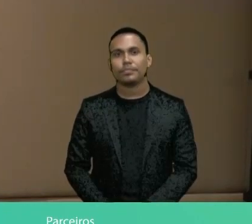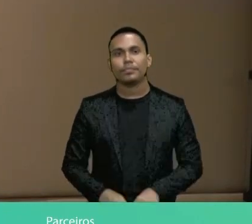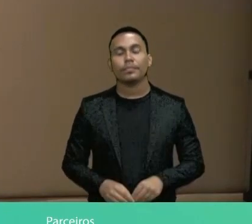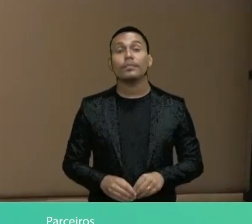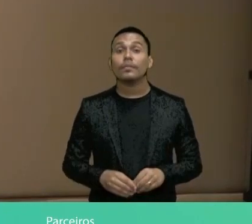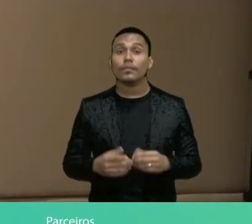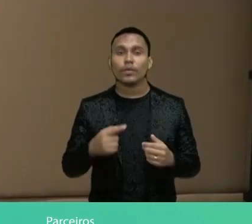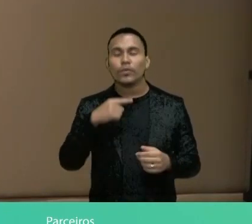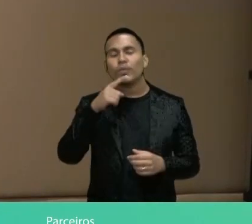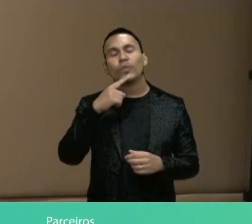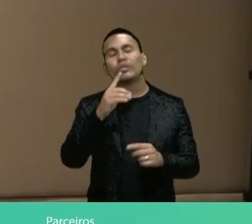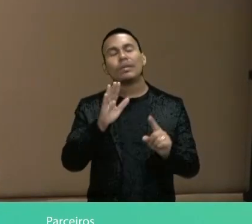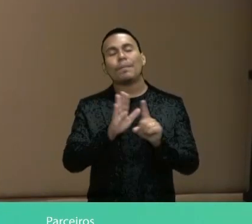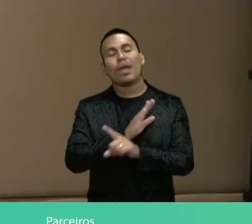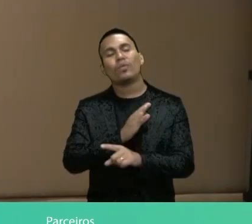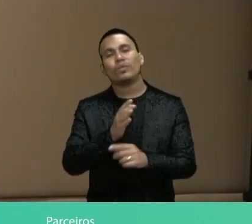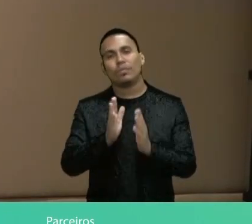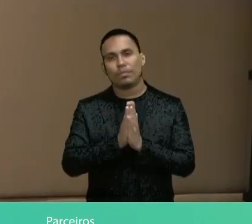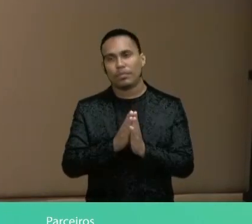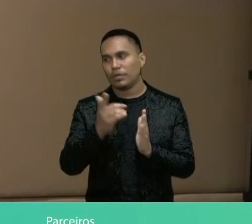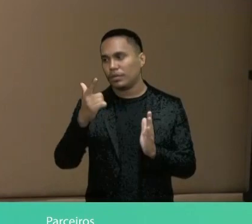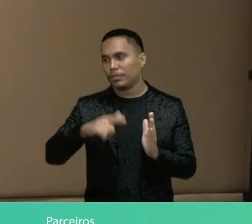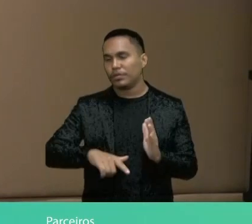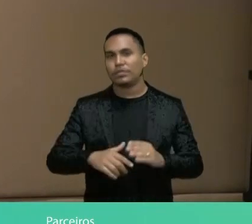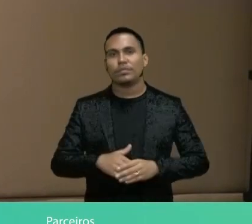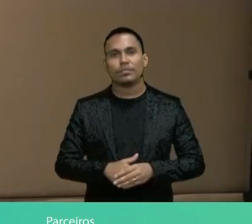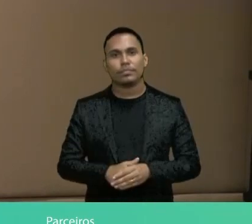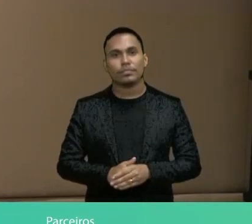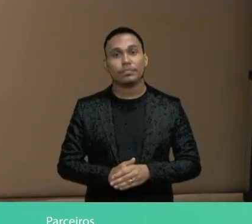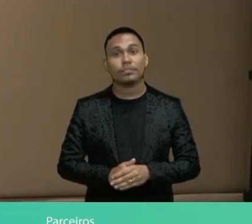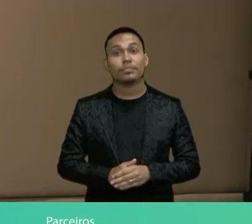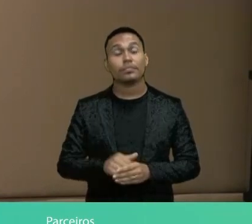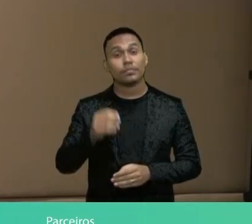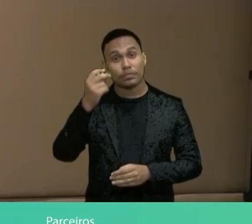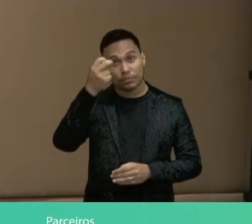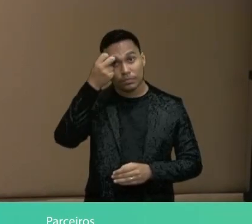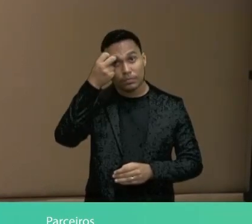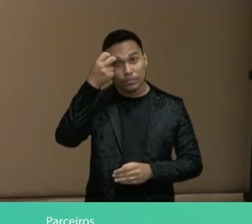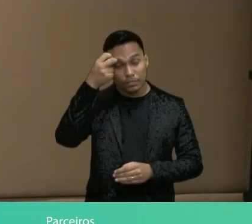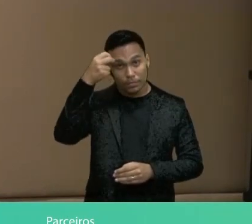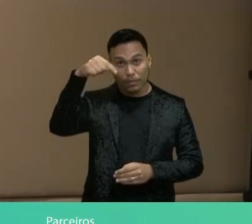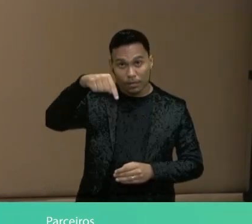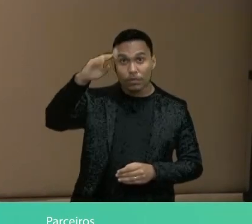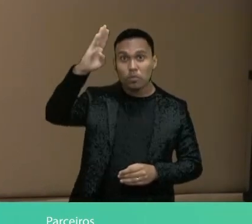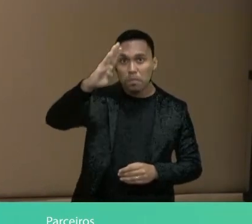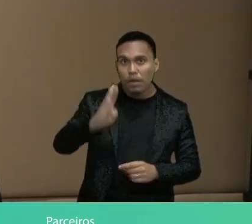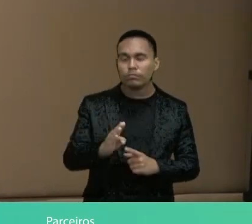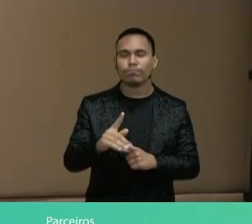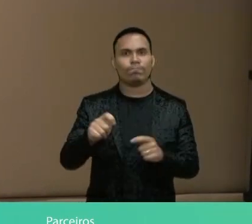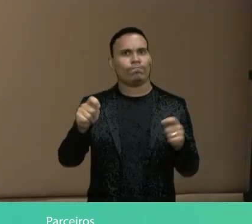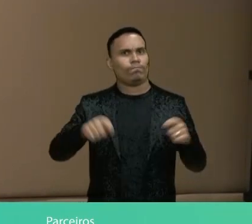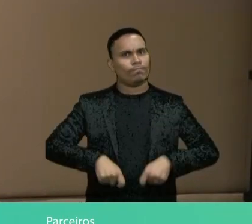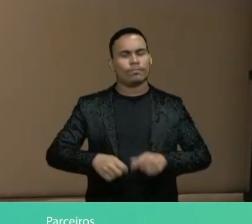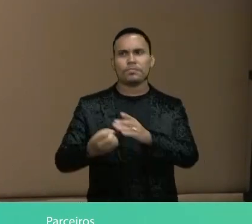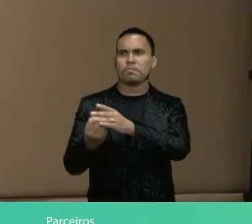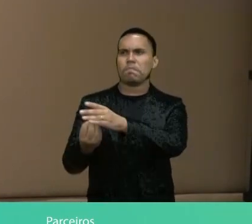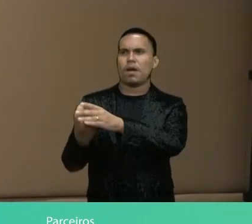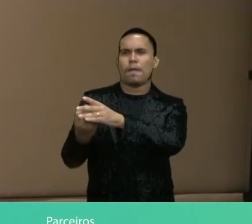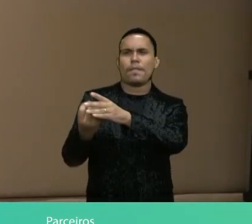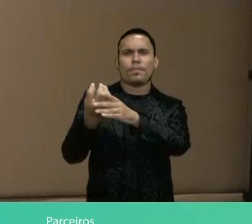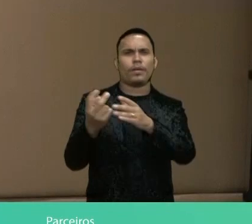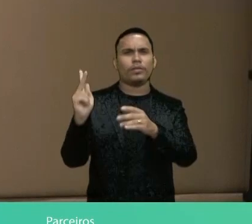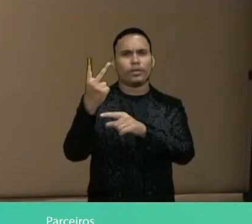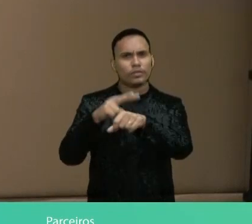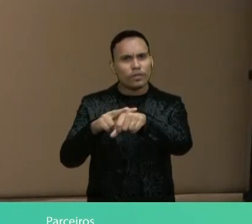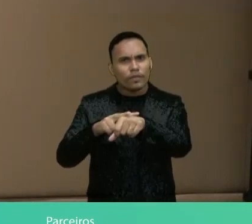acompanhar a pergunta. Vou repetir, sem problema, vamos lá. Right. Considerando so, a potencialidade do Brasil na redução do custo do